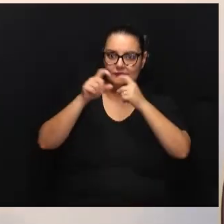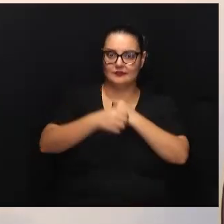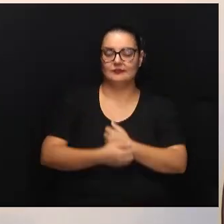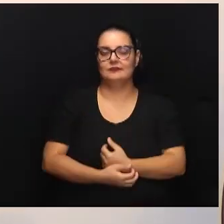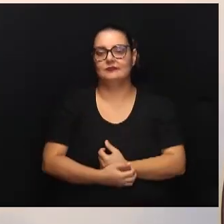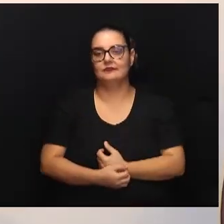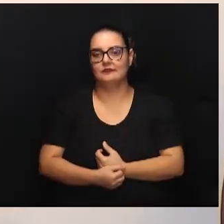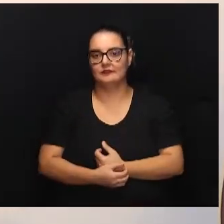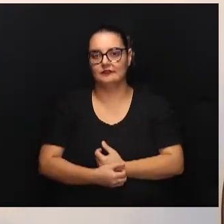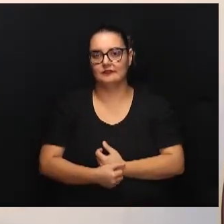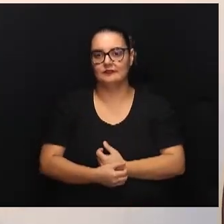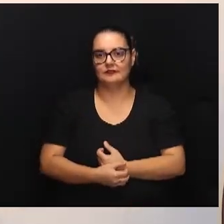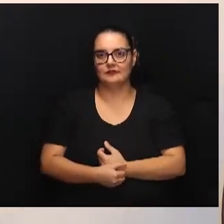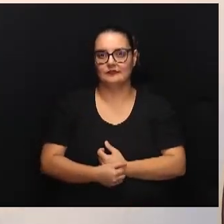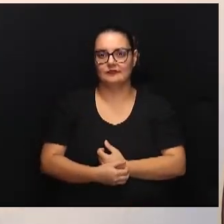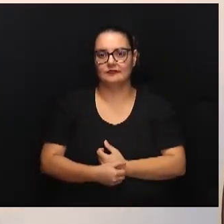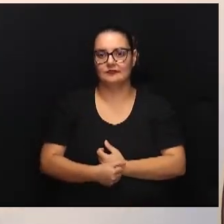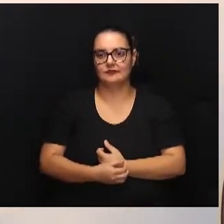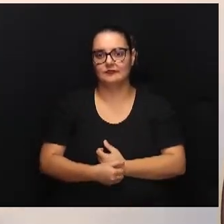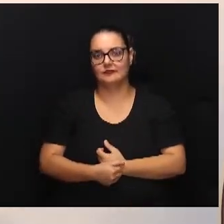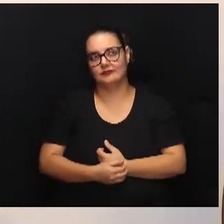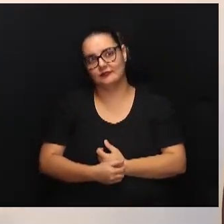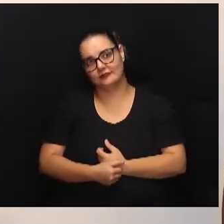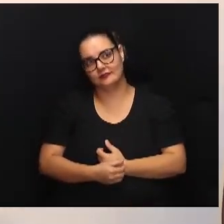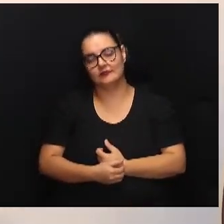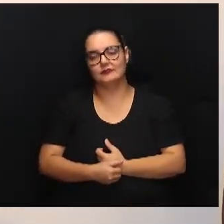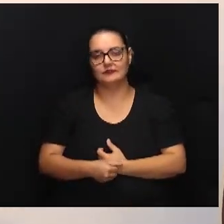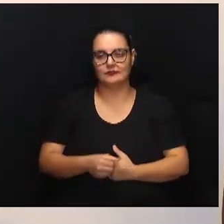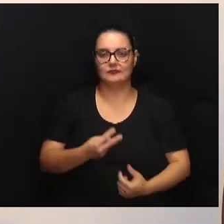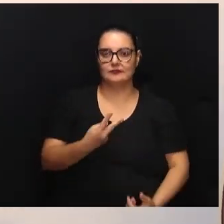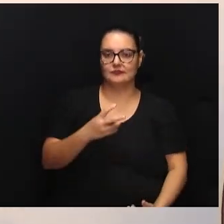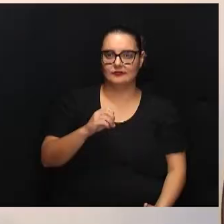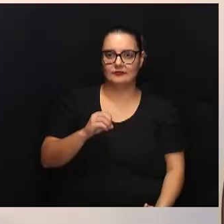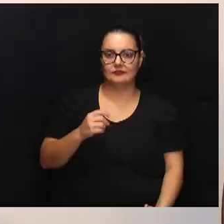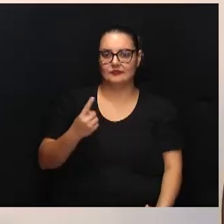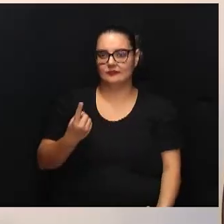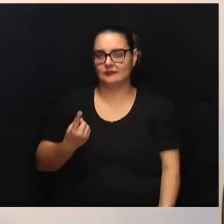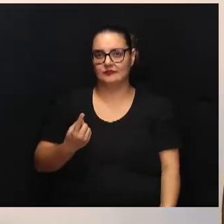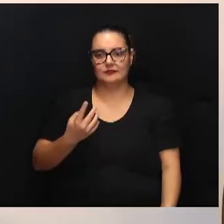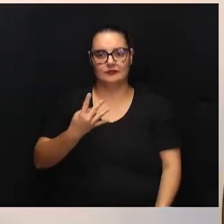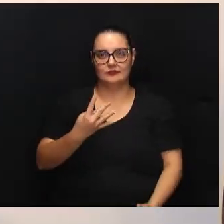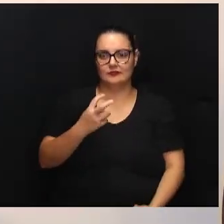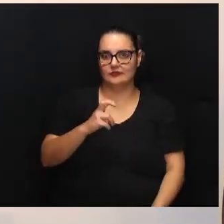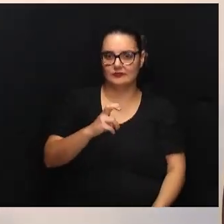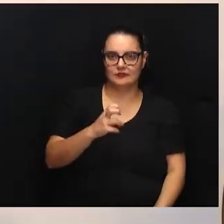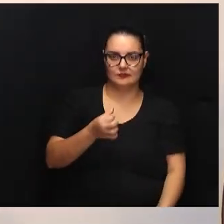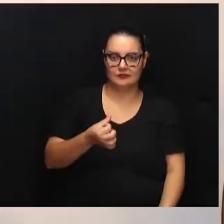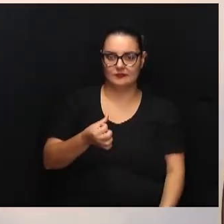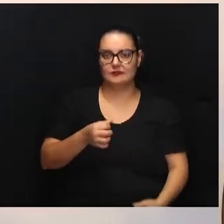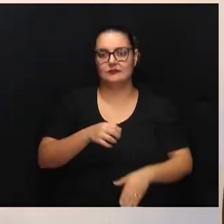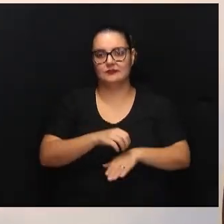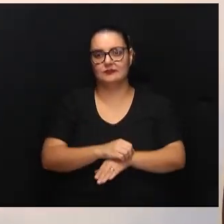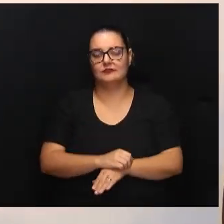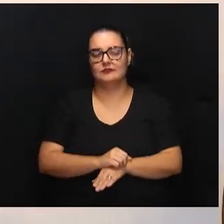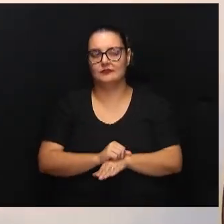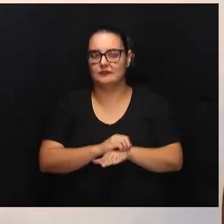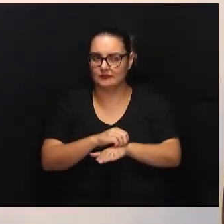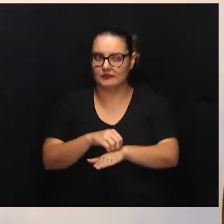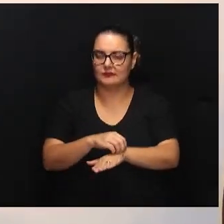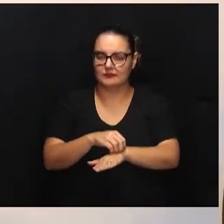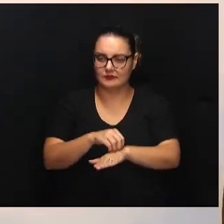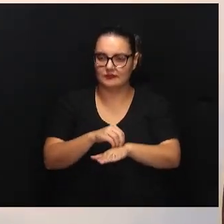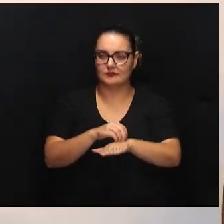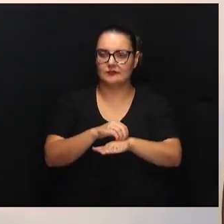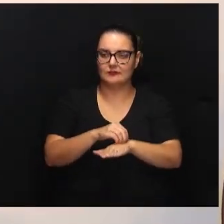Difícil, viu? É uma tarefa. Mas ali em 2001, a gente já tinha levado 4, 5, 6 ônibus.